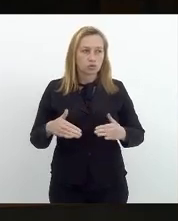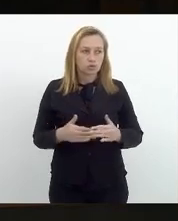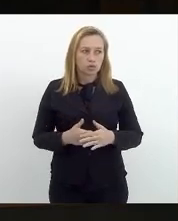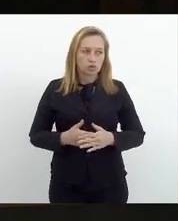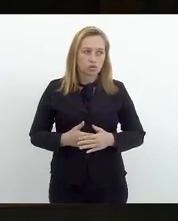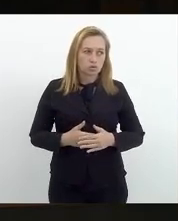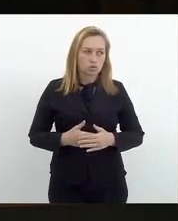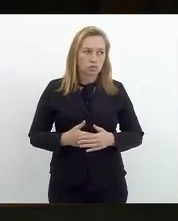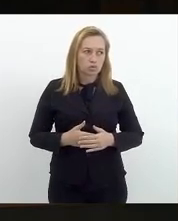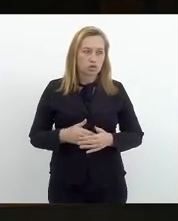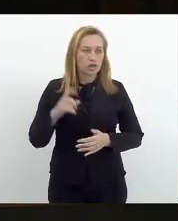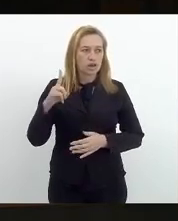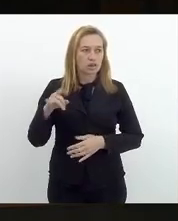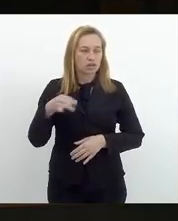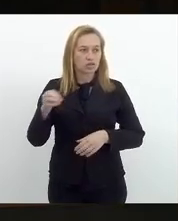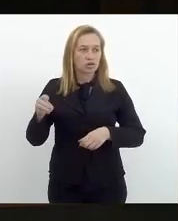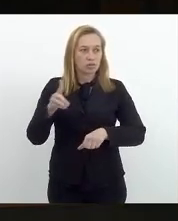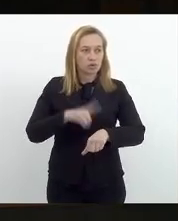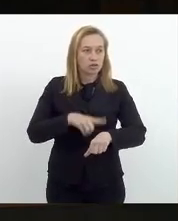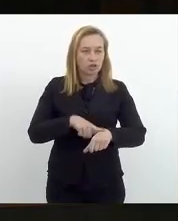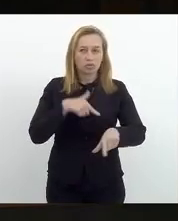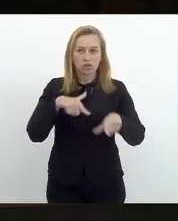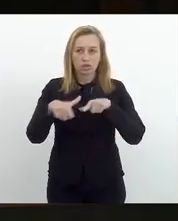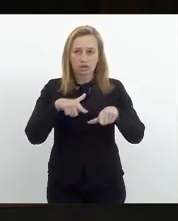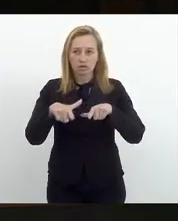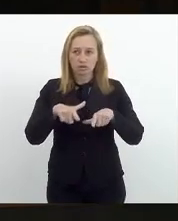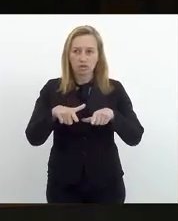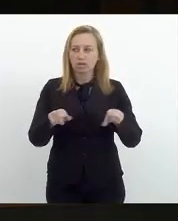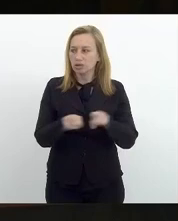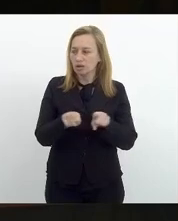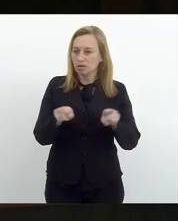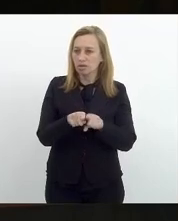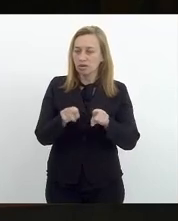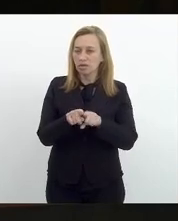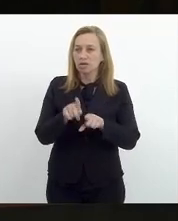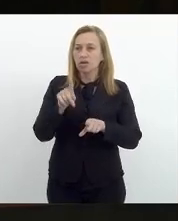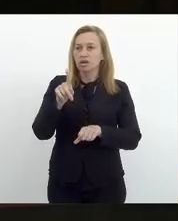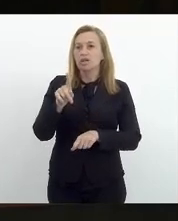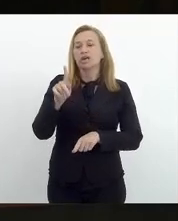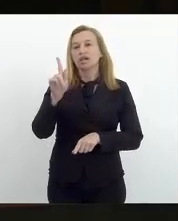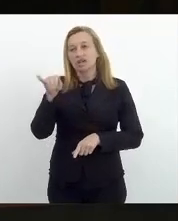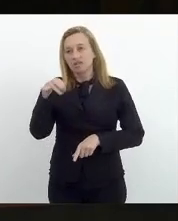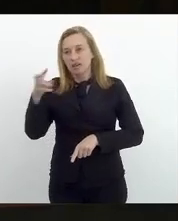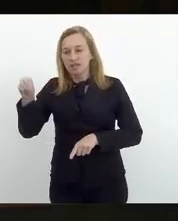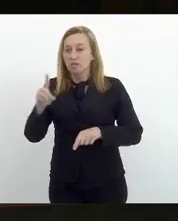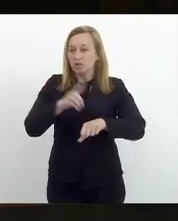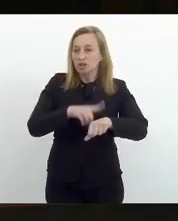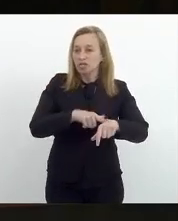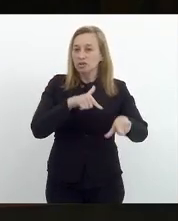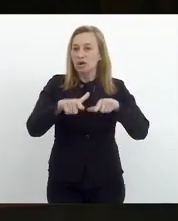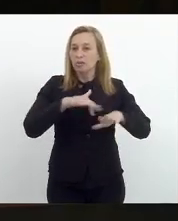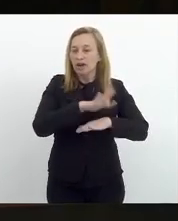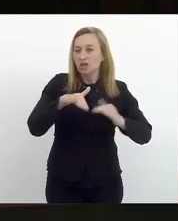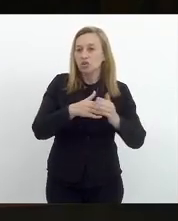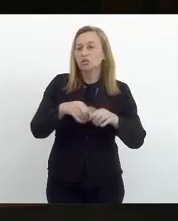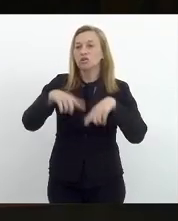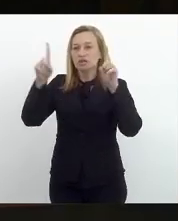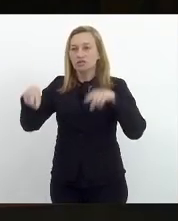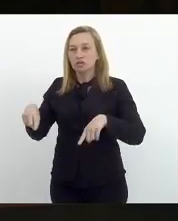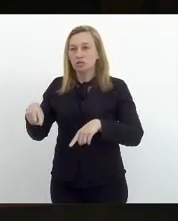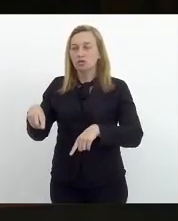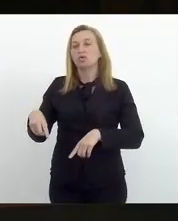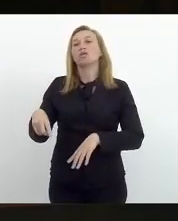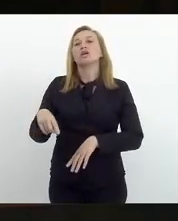o adicional por tempo de serviço EA gratificação por tempo de serviço para todos os servidores civis e militares